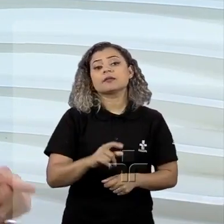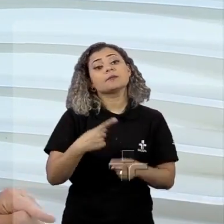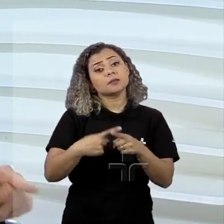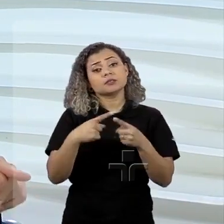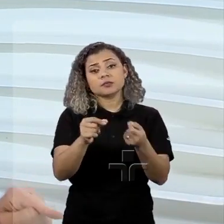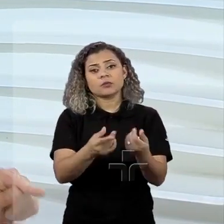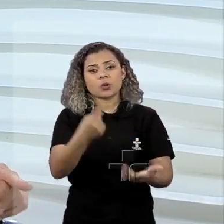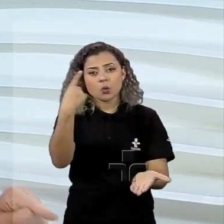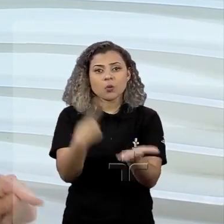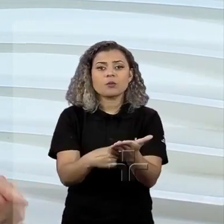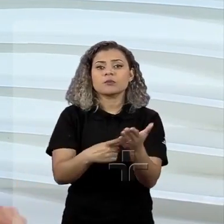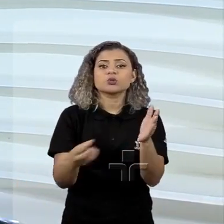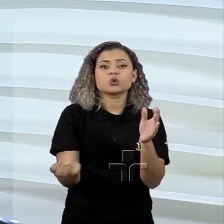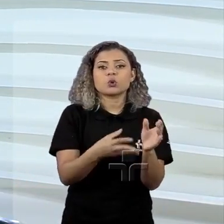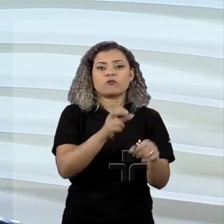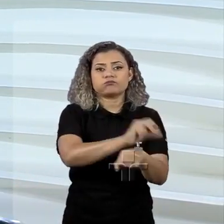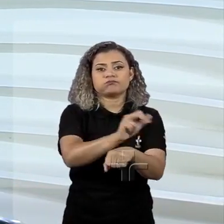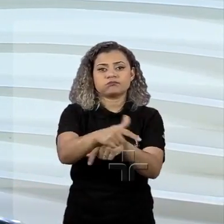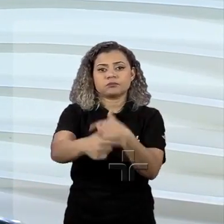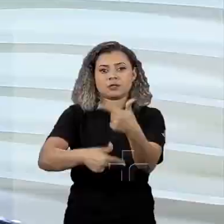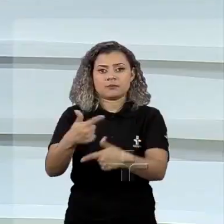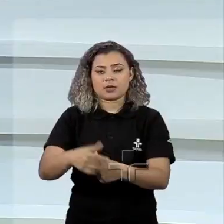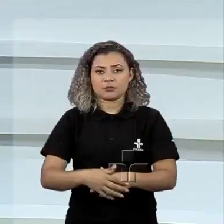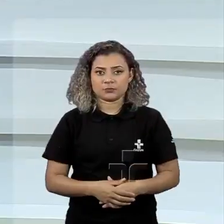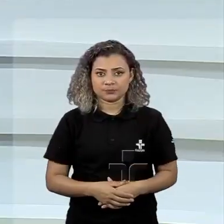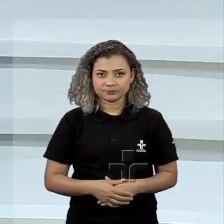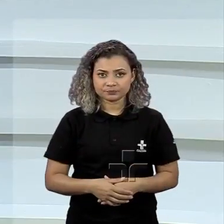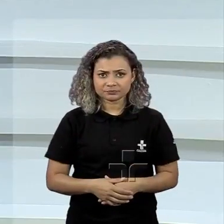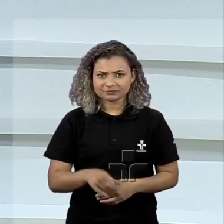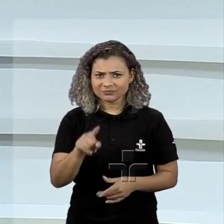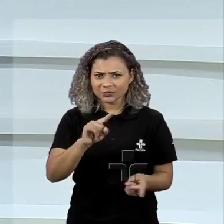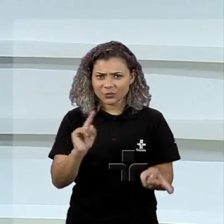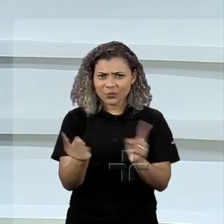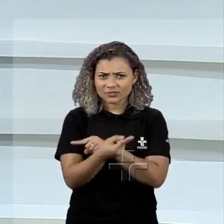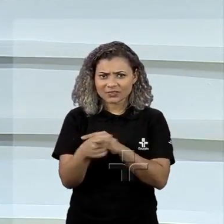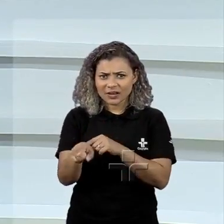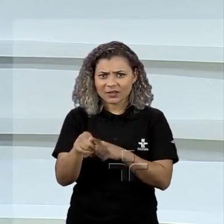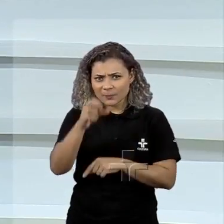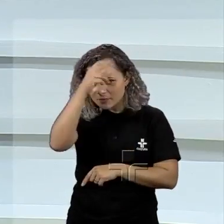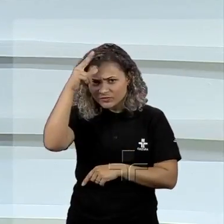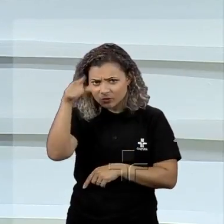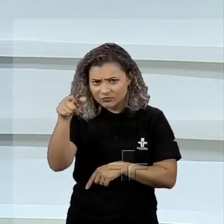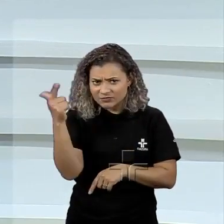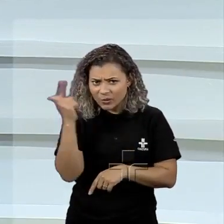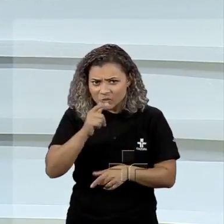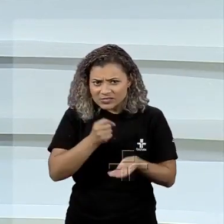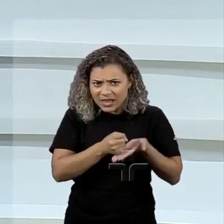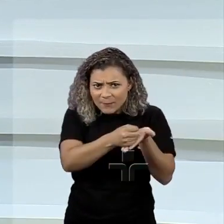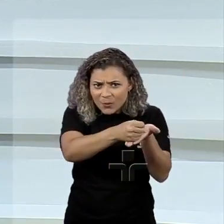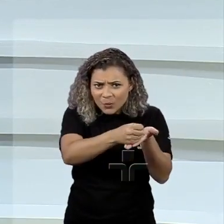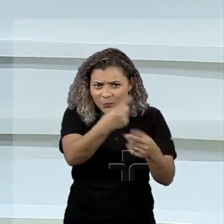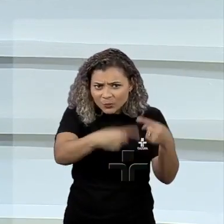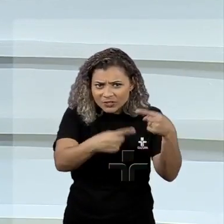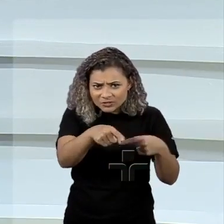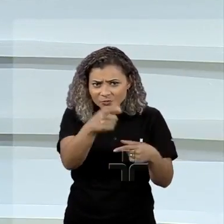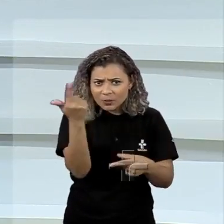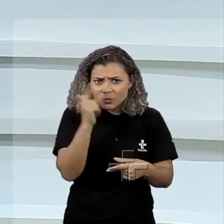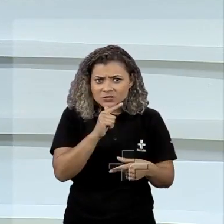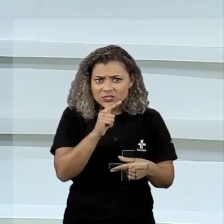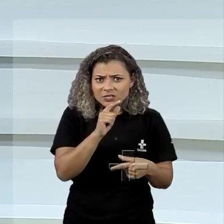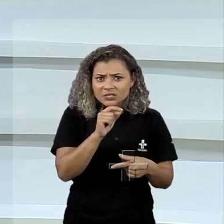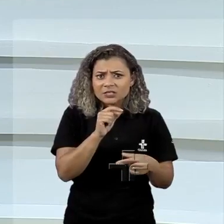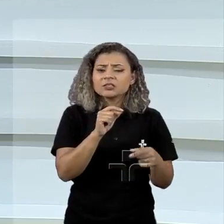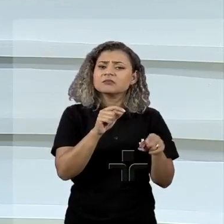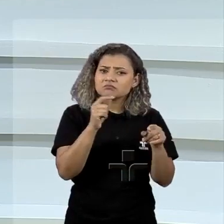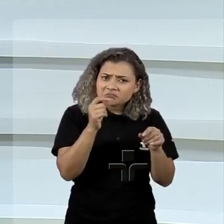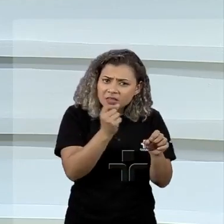de gerar novos empregos no Estado. O senhor acha que, ao contrário do que ocorreu na Prefeitura, o senhor terá força política suficiente para levar adiante esse programa de